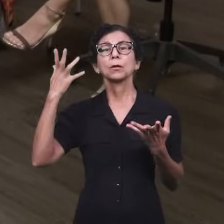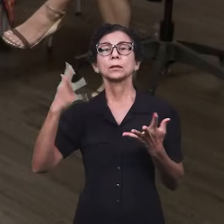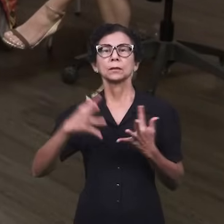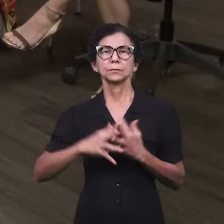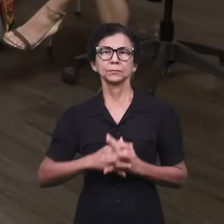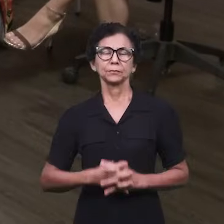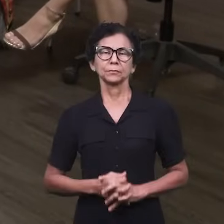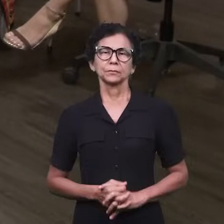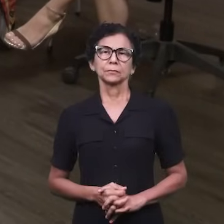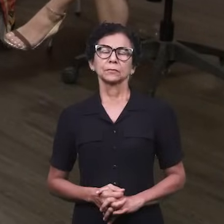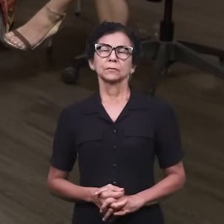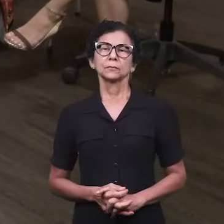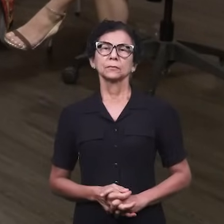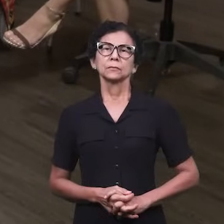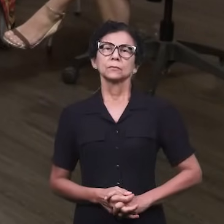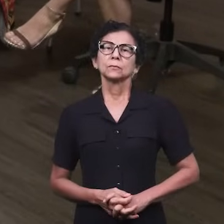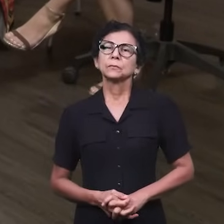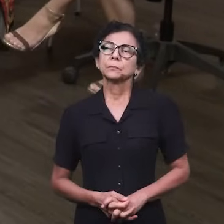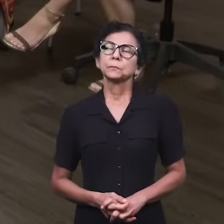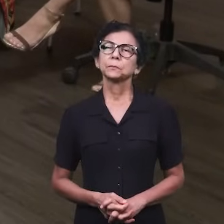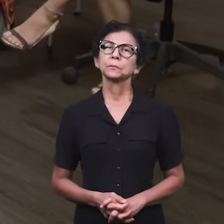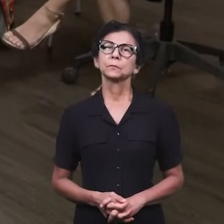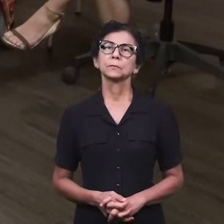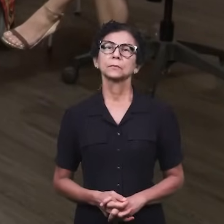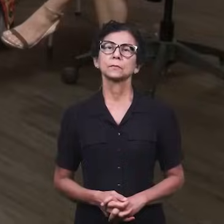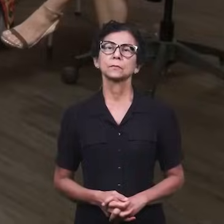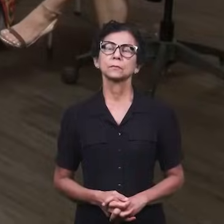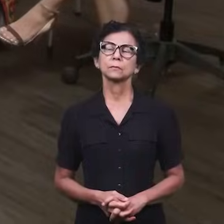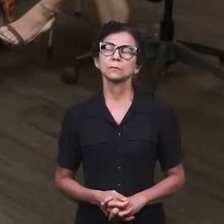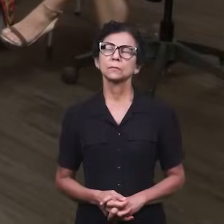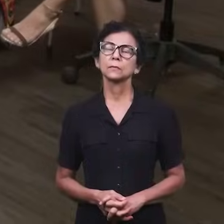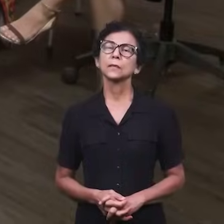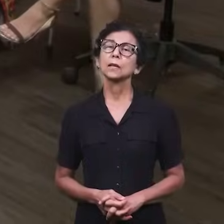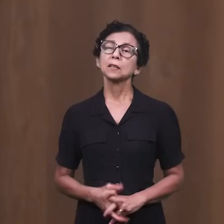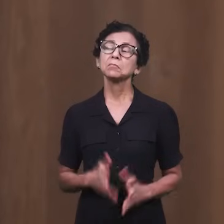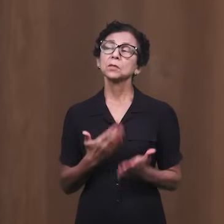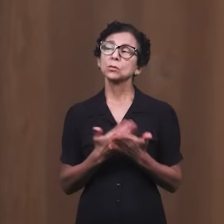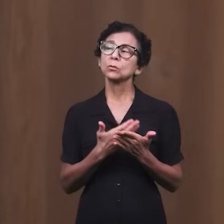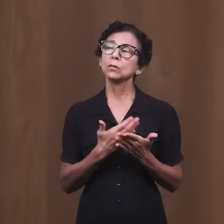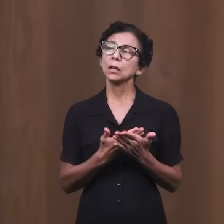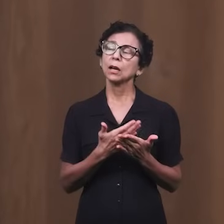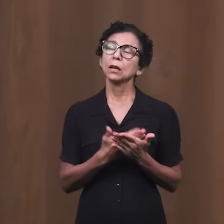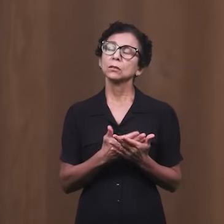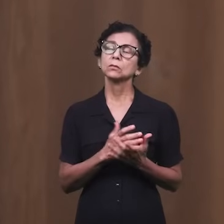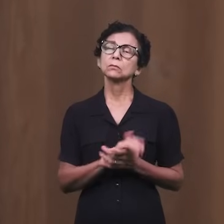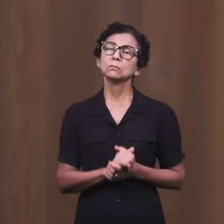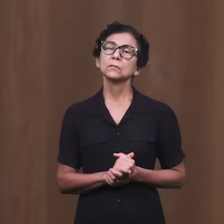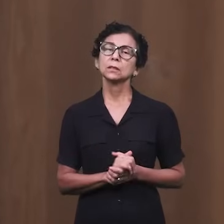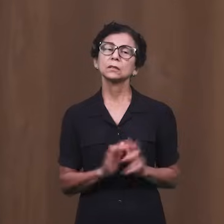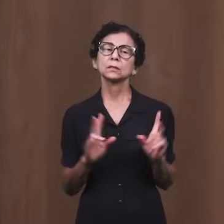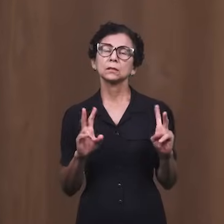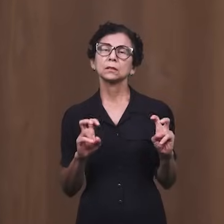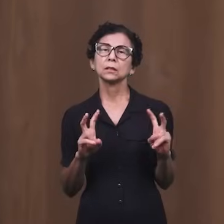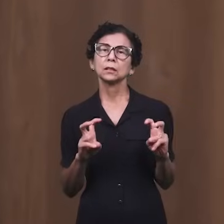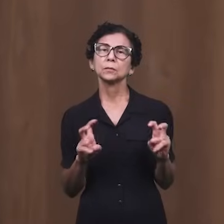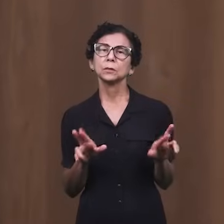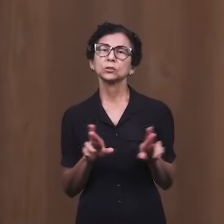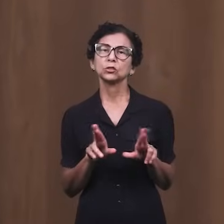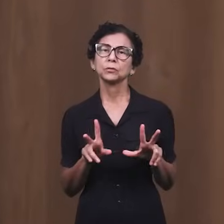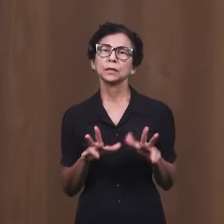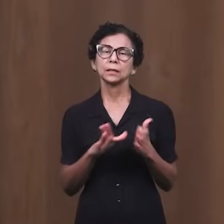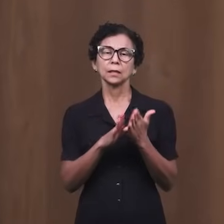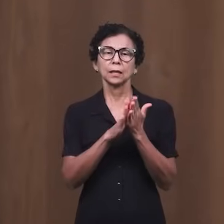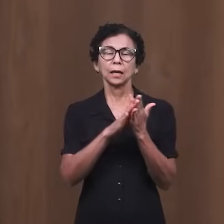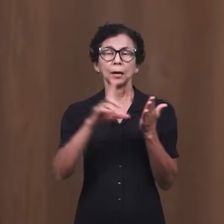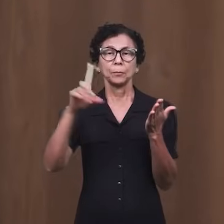porque é um tema que nós temos já eh trabalhado bastante nos seminários ao longo dos últimos anos a diferença